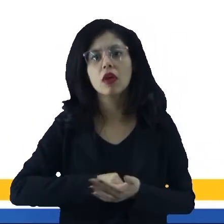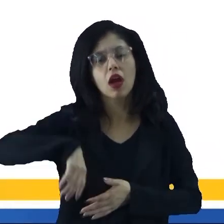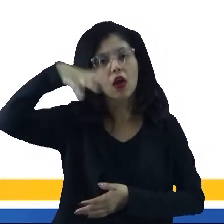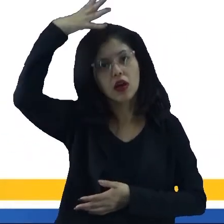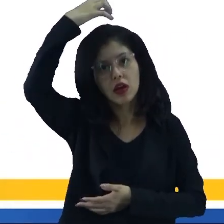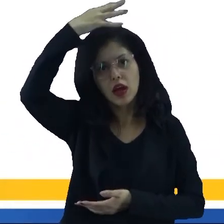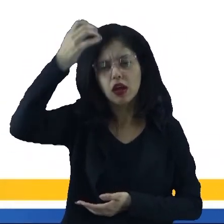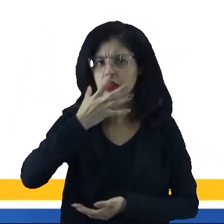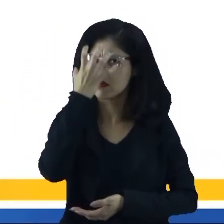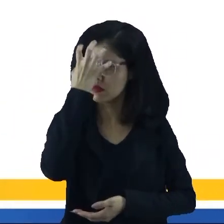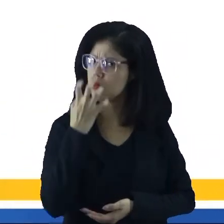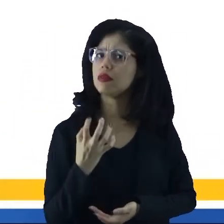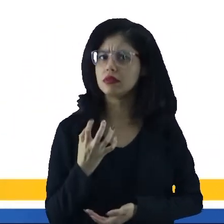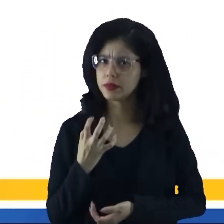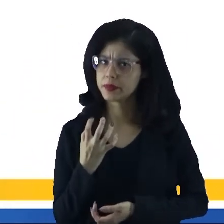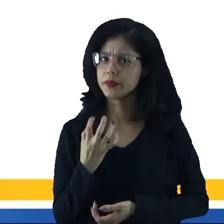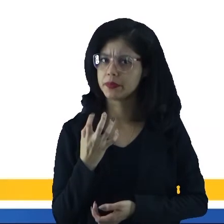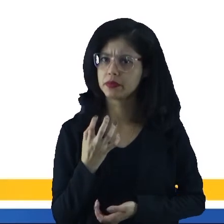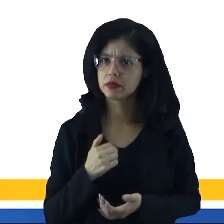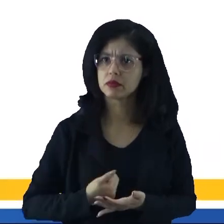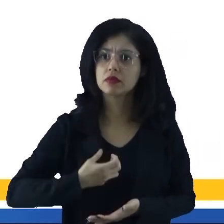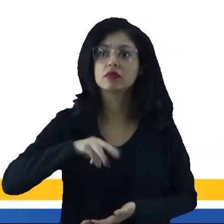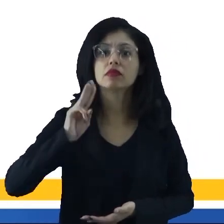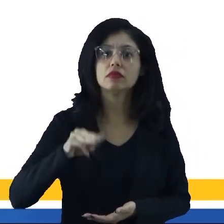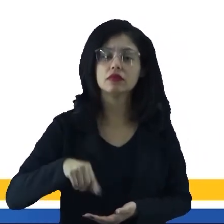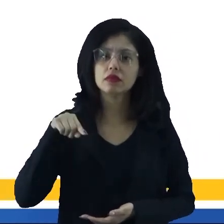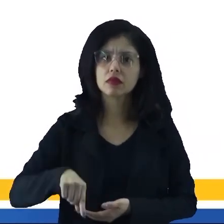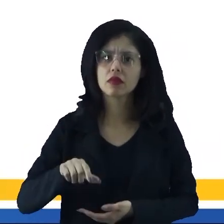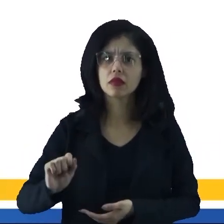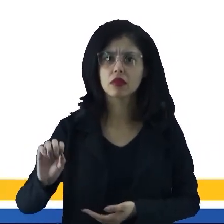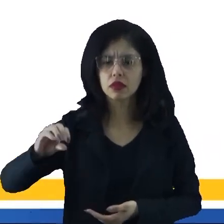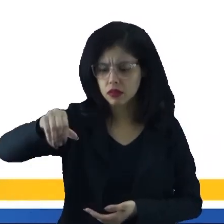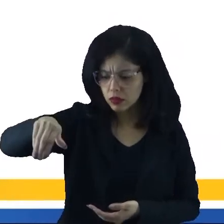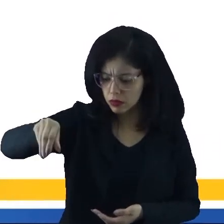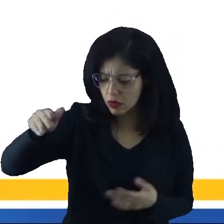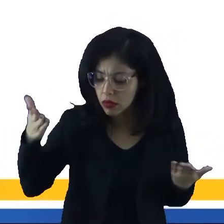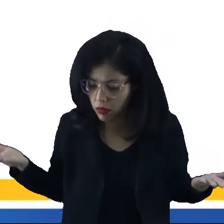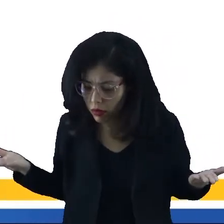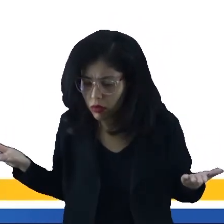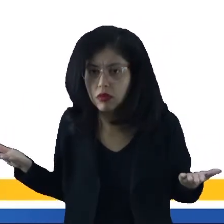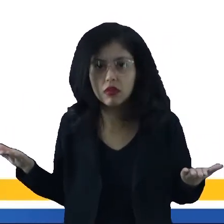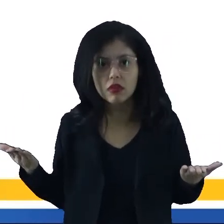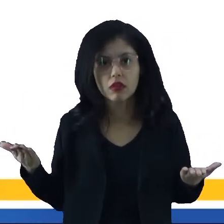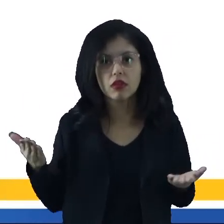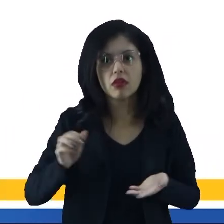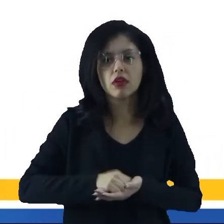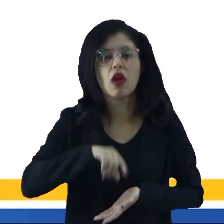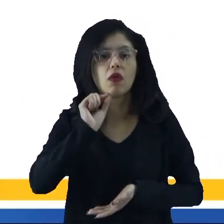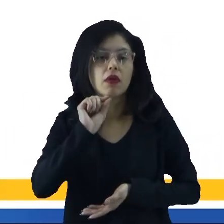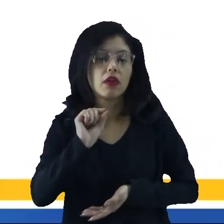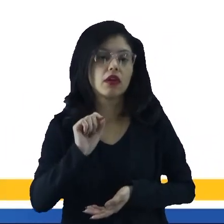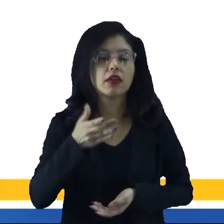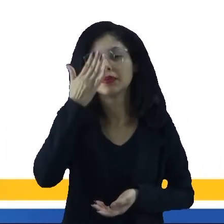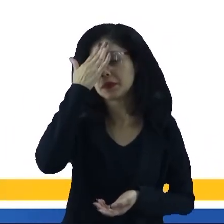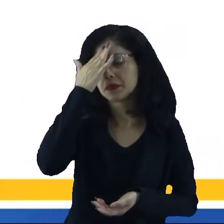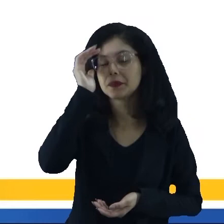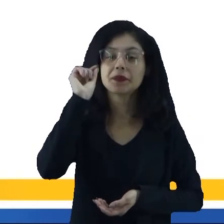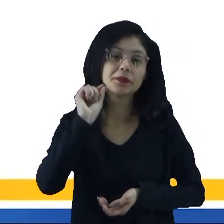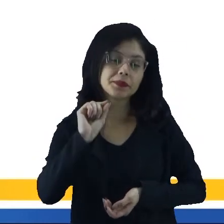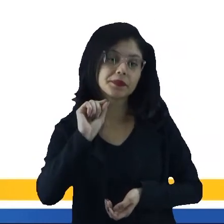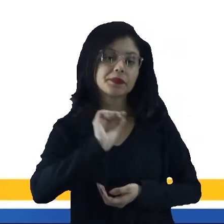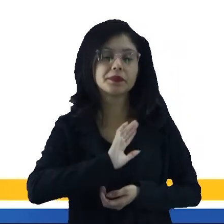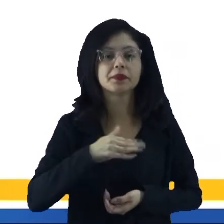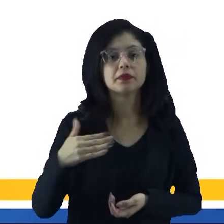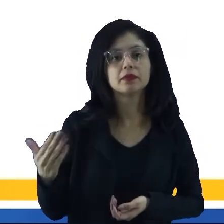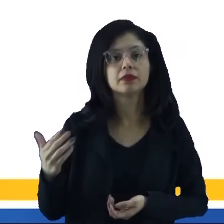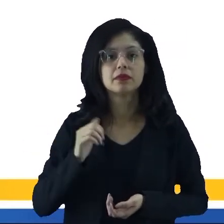ele está irritado, né? Quem colocou essa torneira ali? O que dá para a gente entender aí? quando